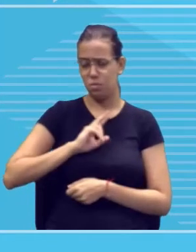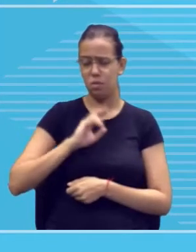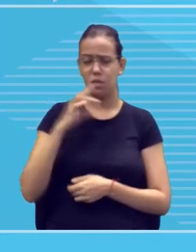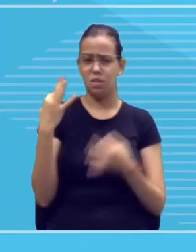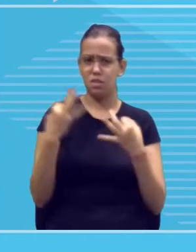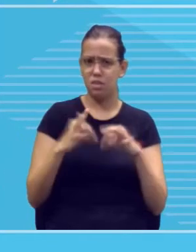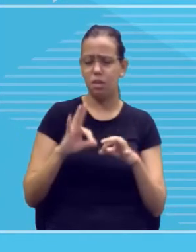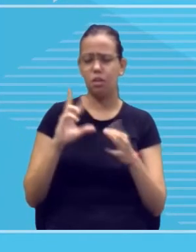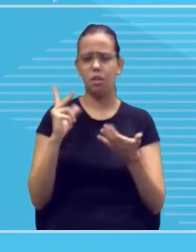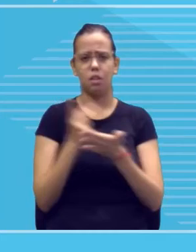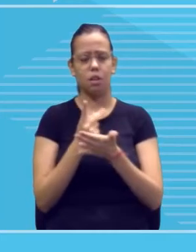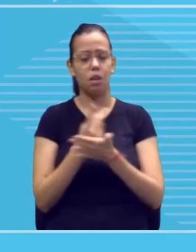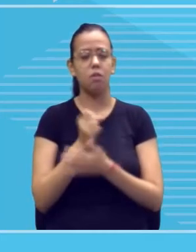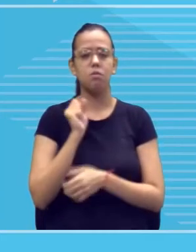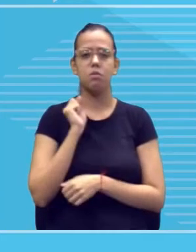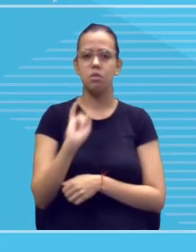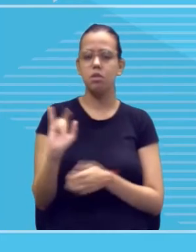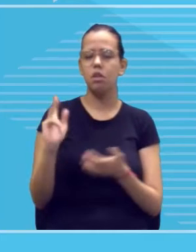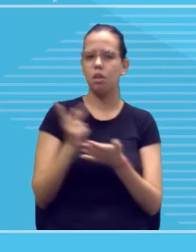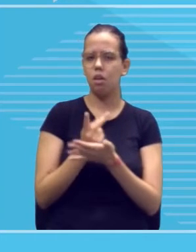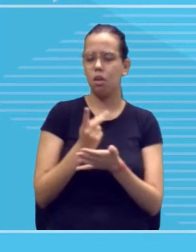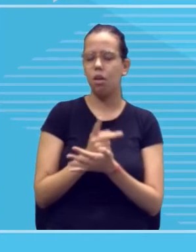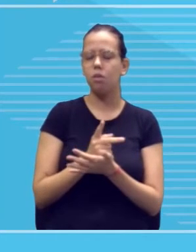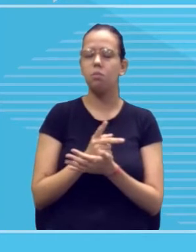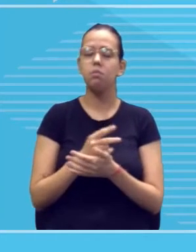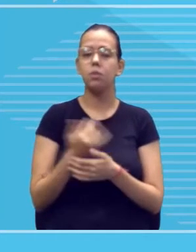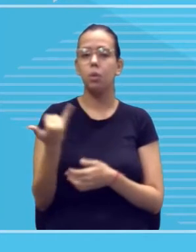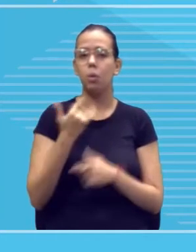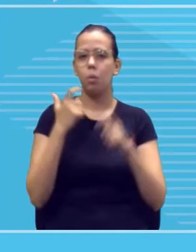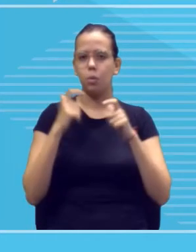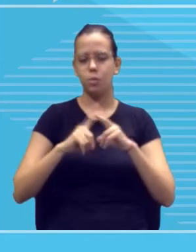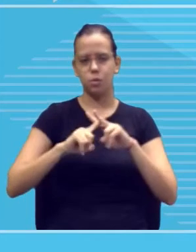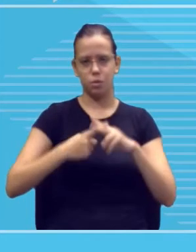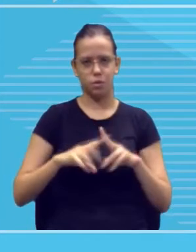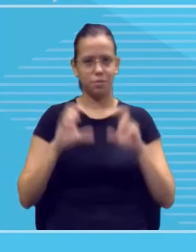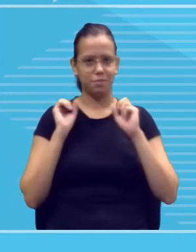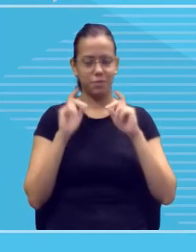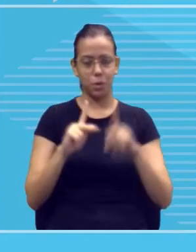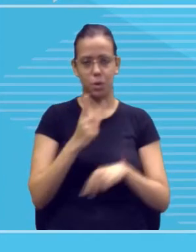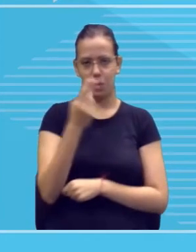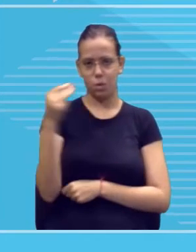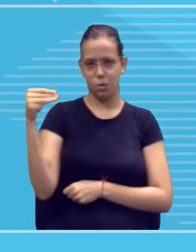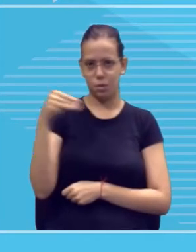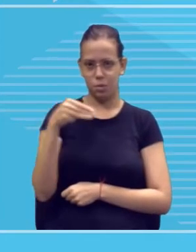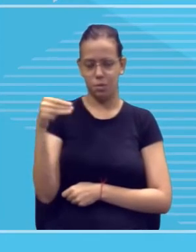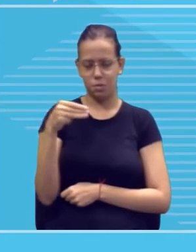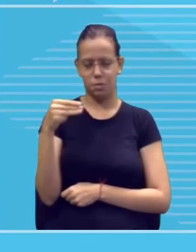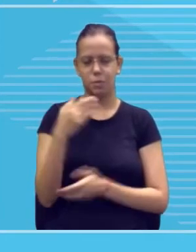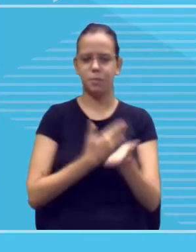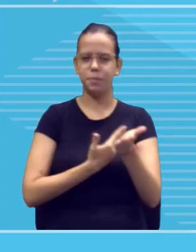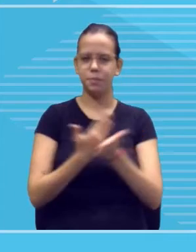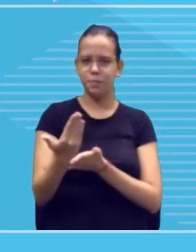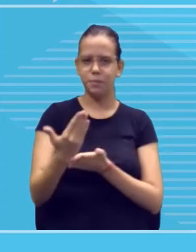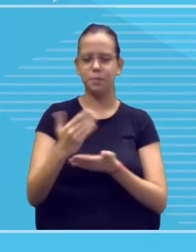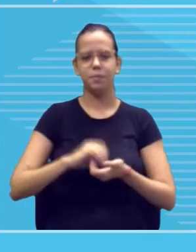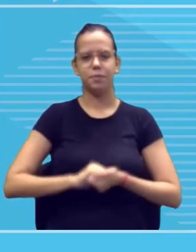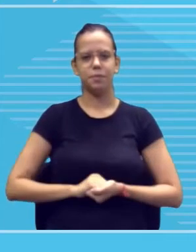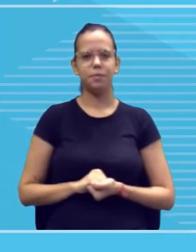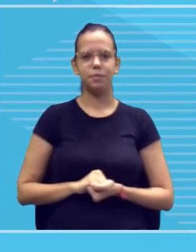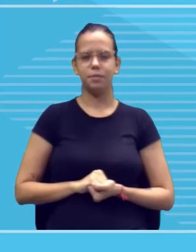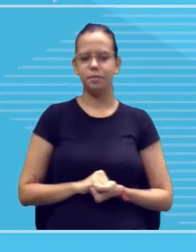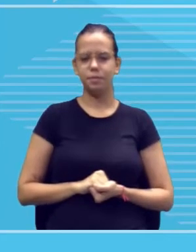Tá errado se tiver errado me diz aonde vamos corrigir beleza dois minutos na tela para